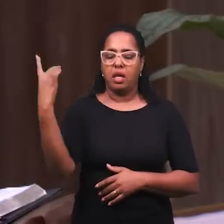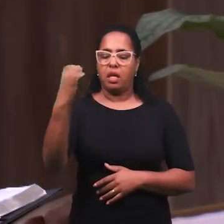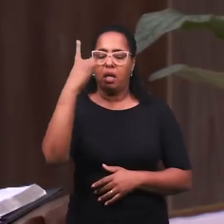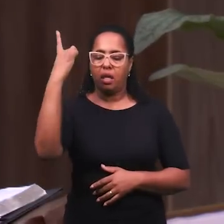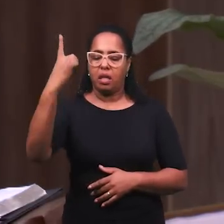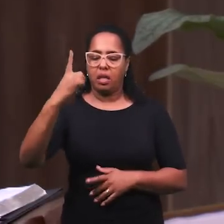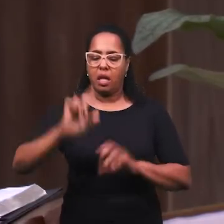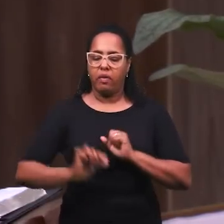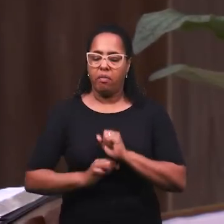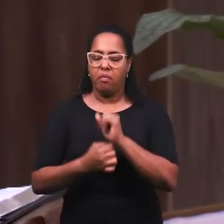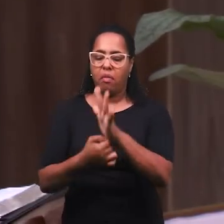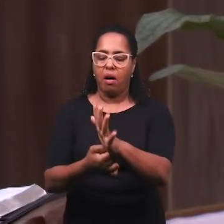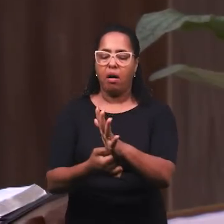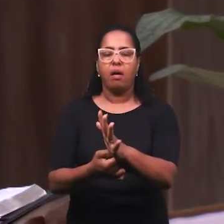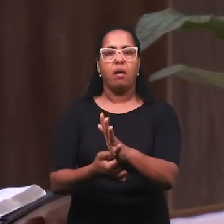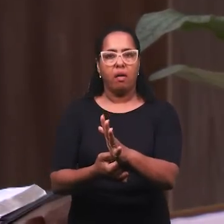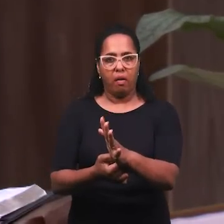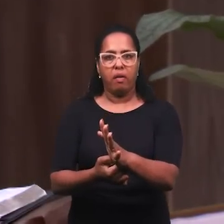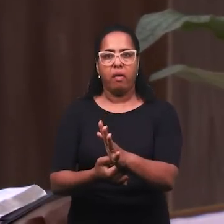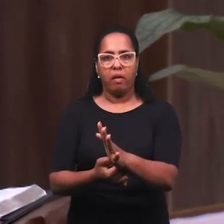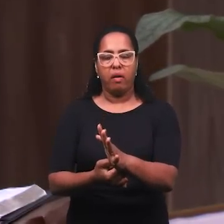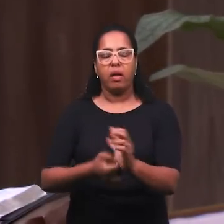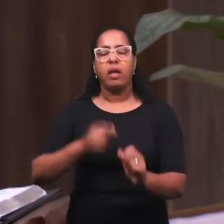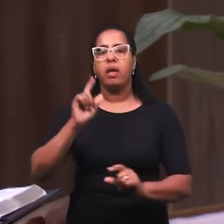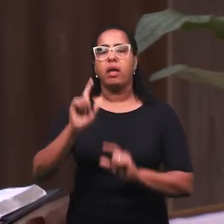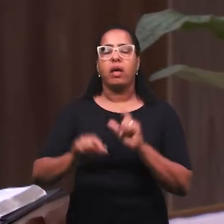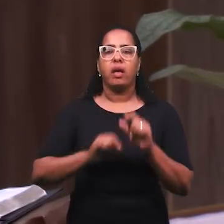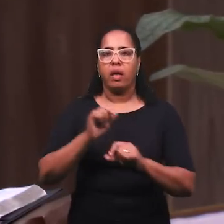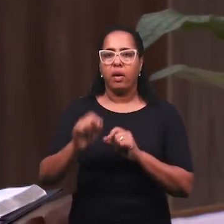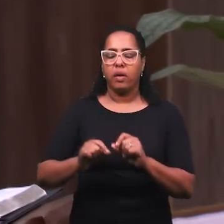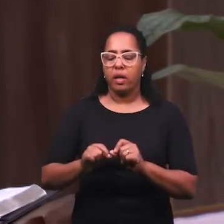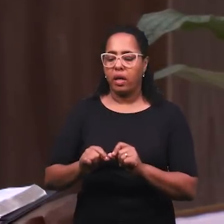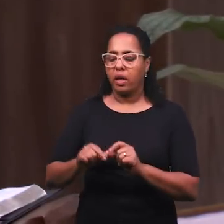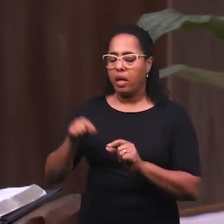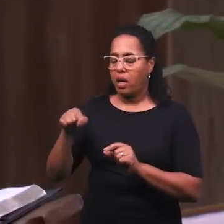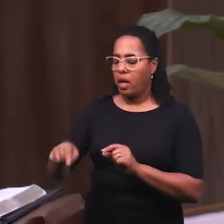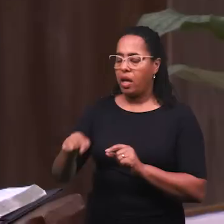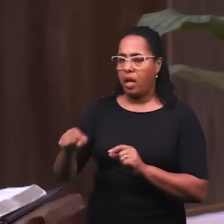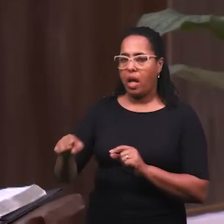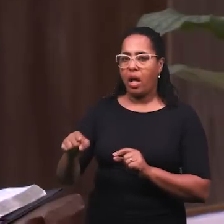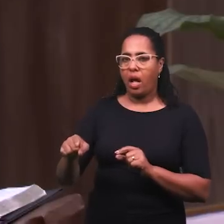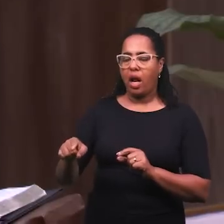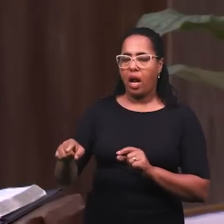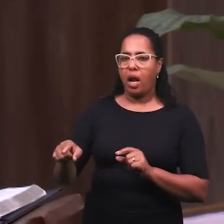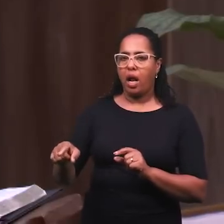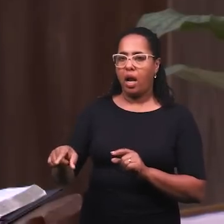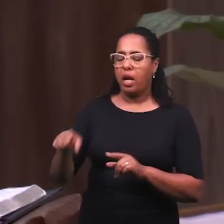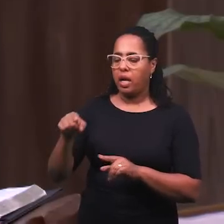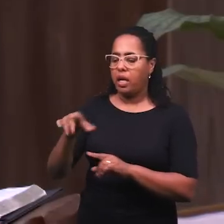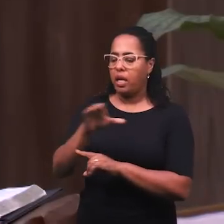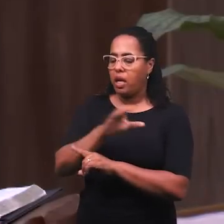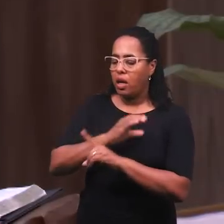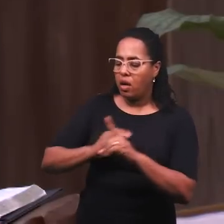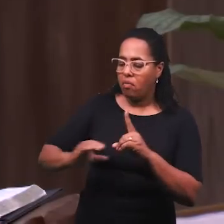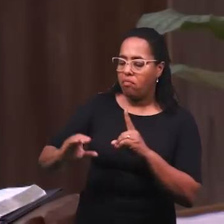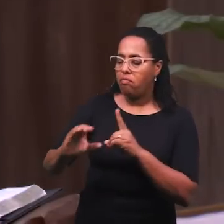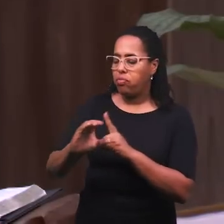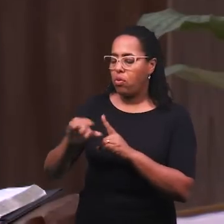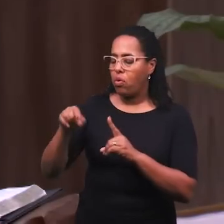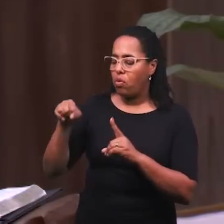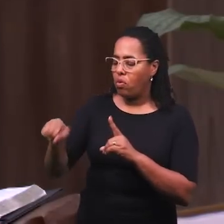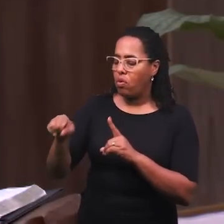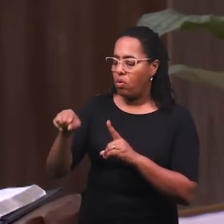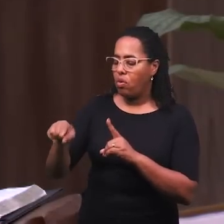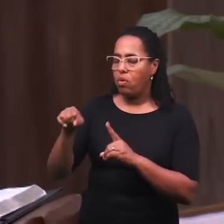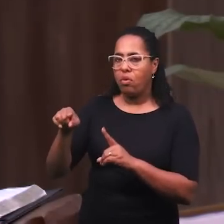E Davi traz a revelação para ele, que era realizar um sacrifício,